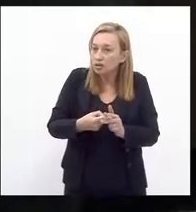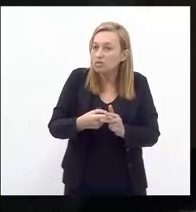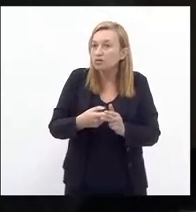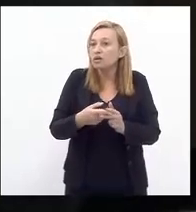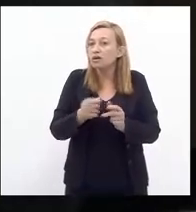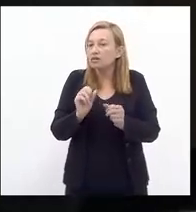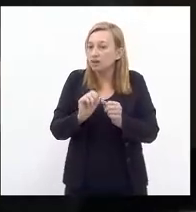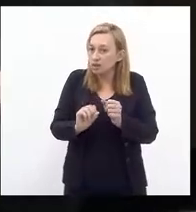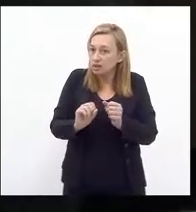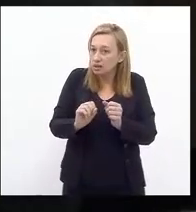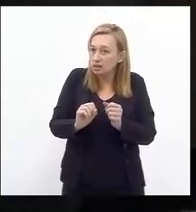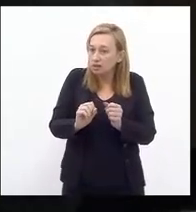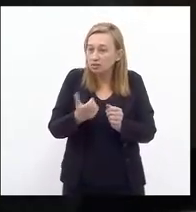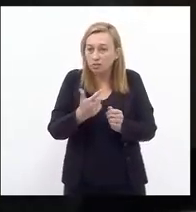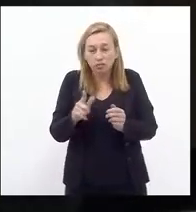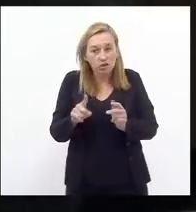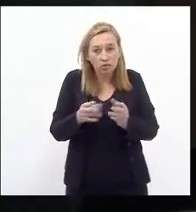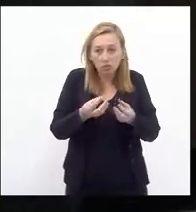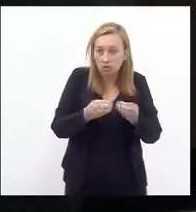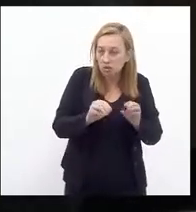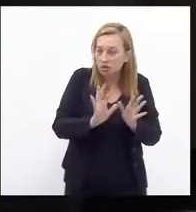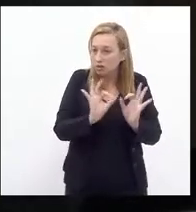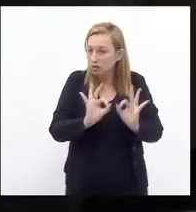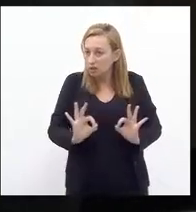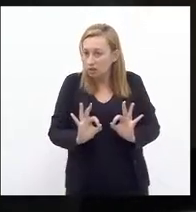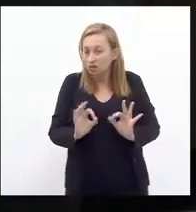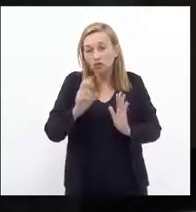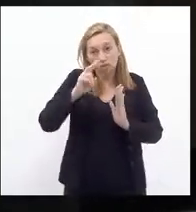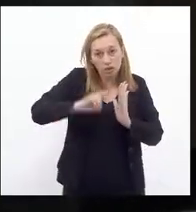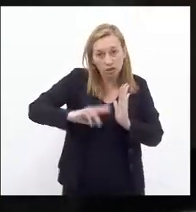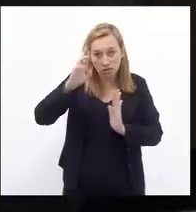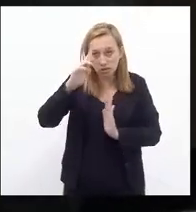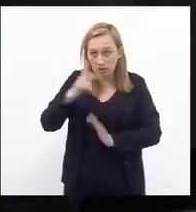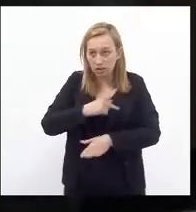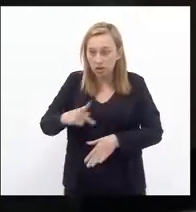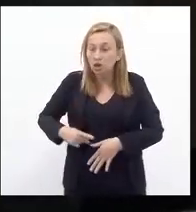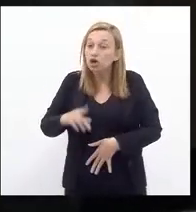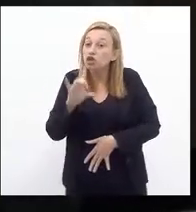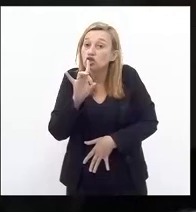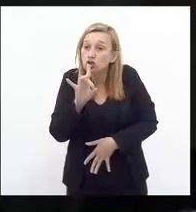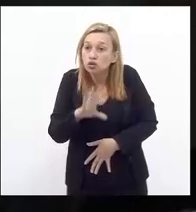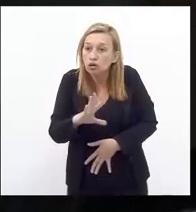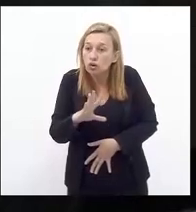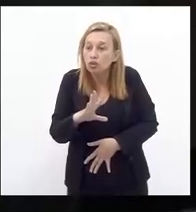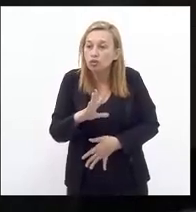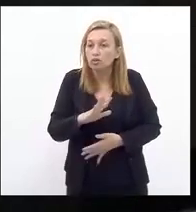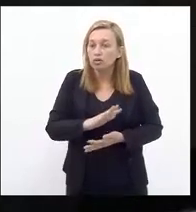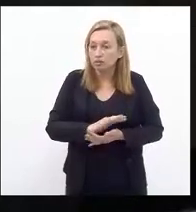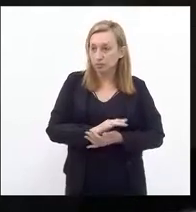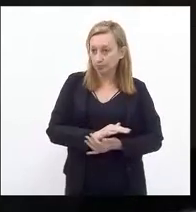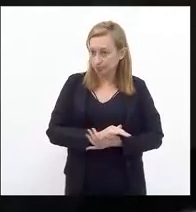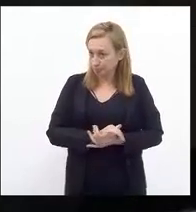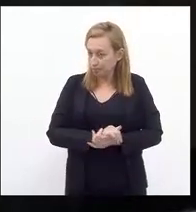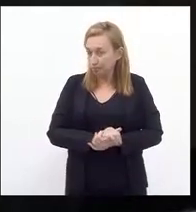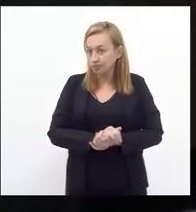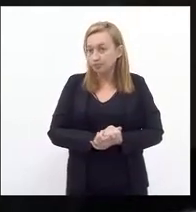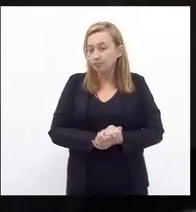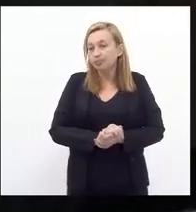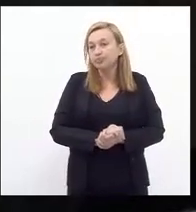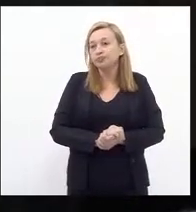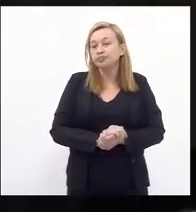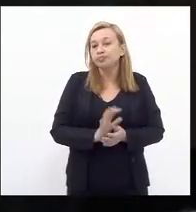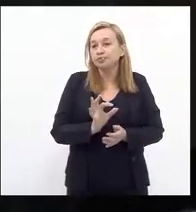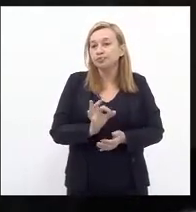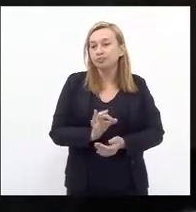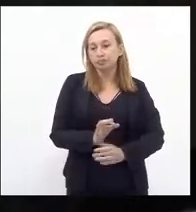fazer não haverá prejuízo não parecer que eu estou lendo seu presidente é apenas é uma